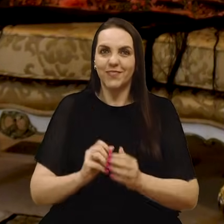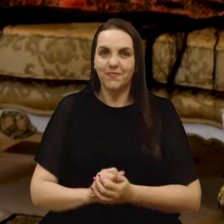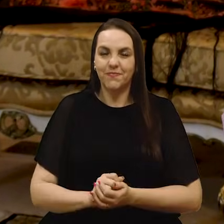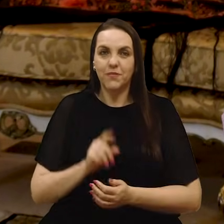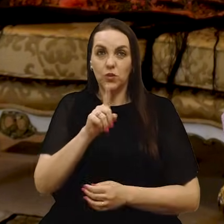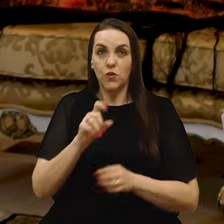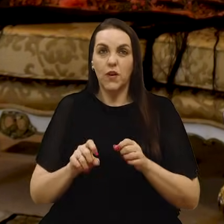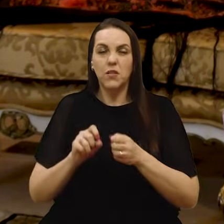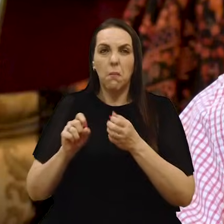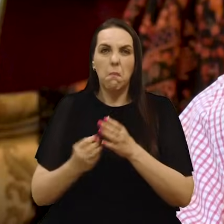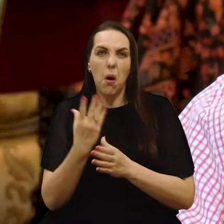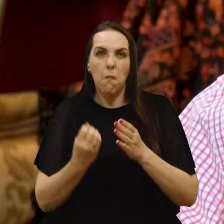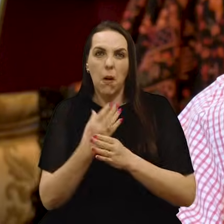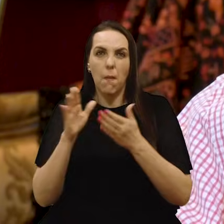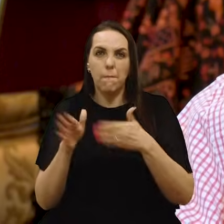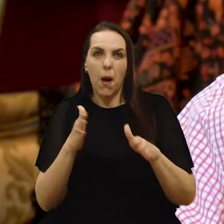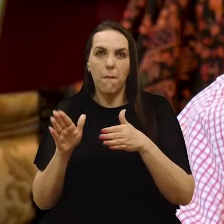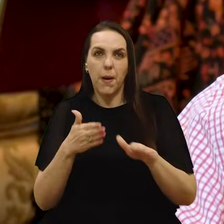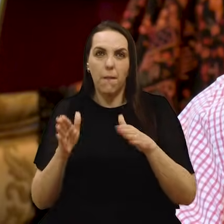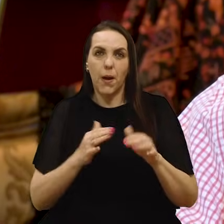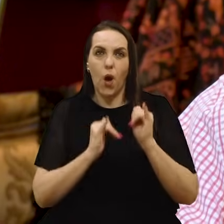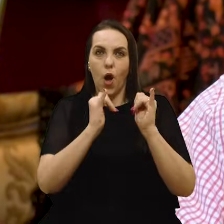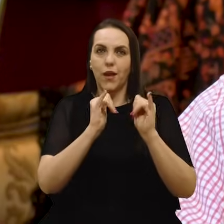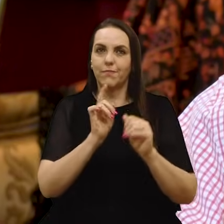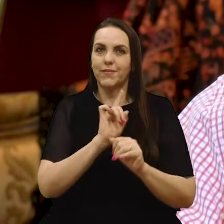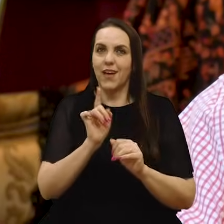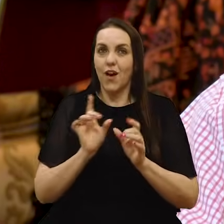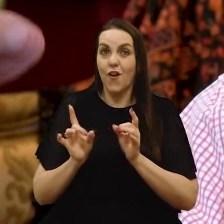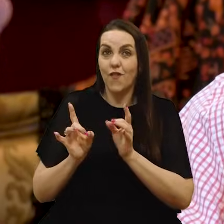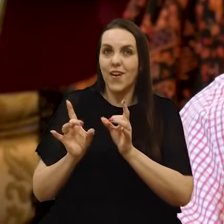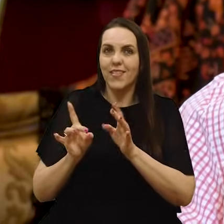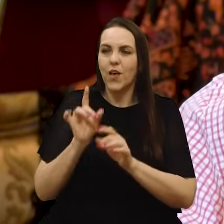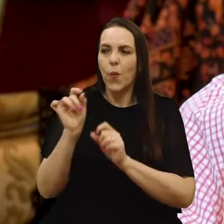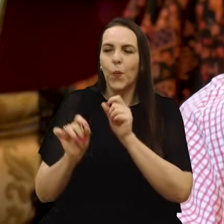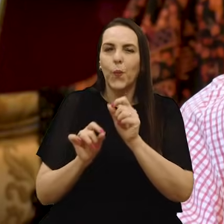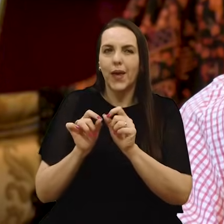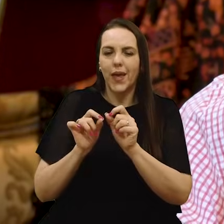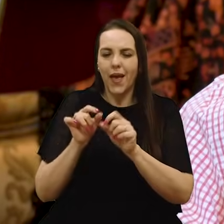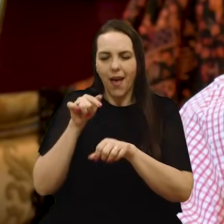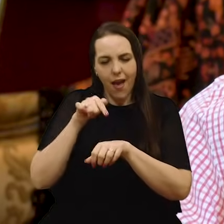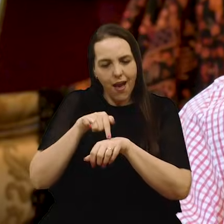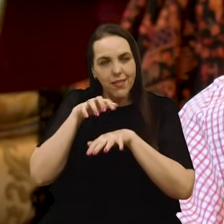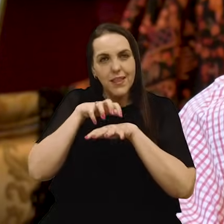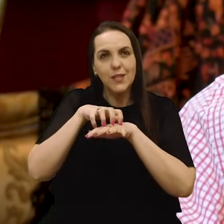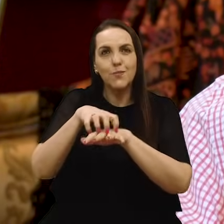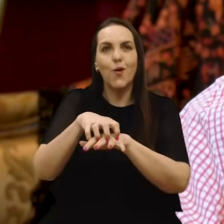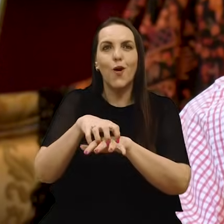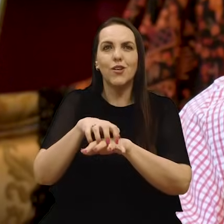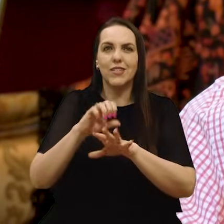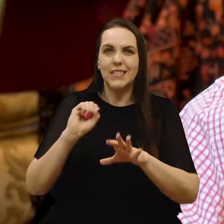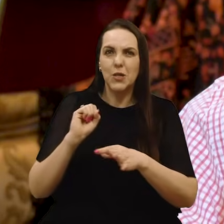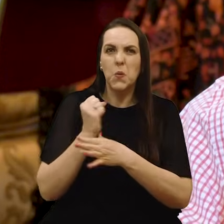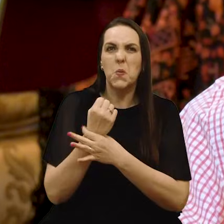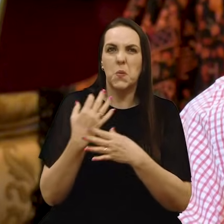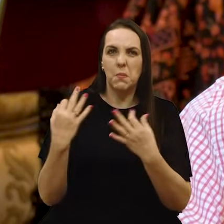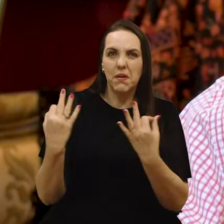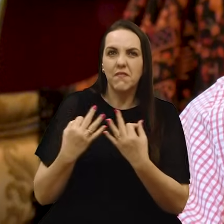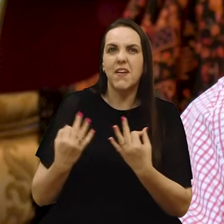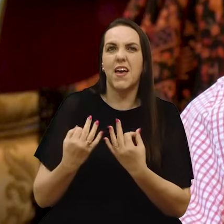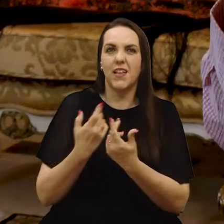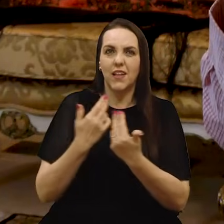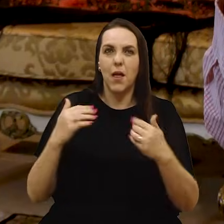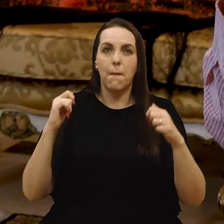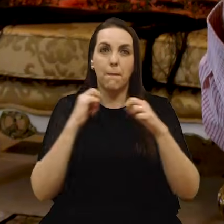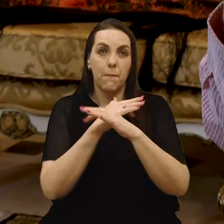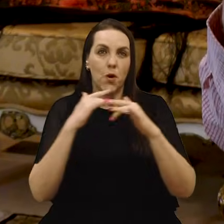que competiam conosco. Porque não é você produzir um ônibus, você tem que vender a ideia do transporte. E essa ideia do